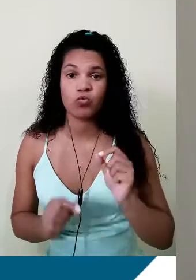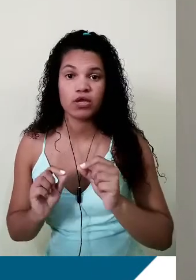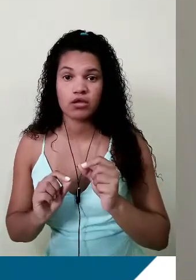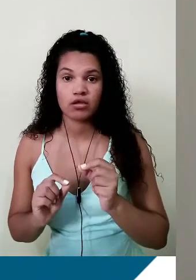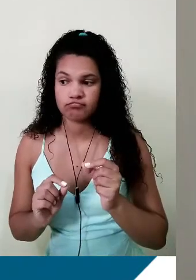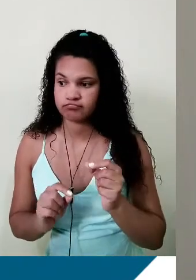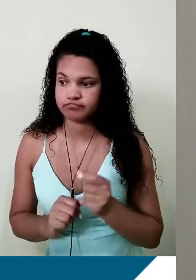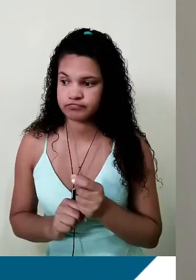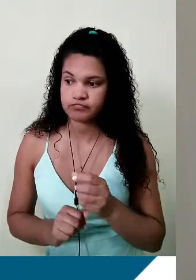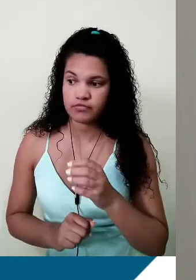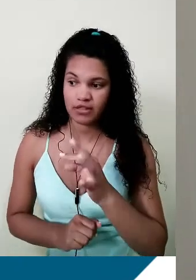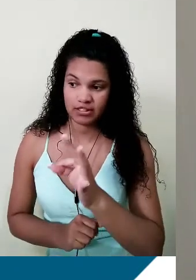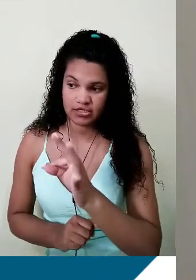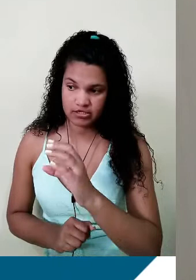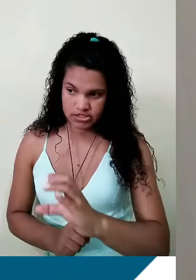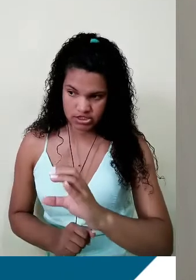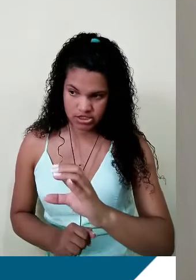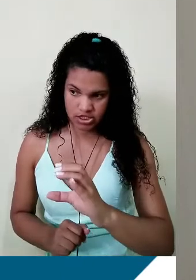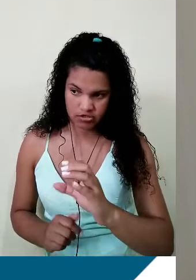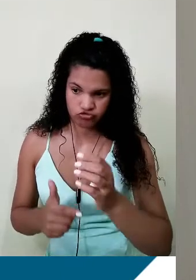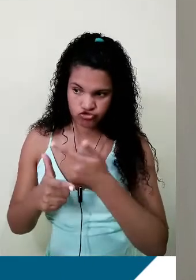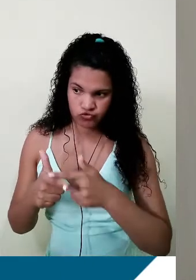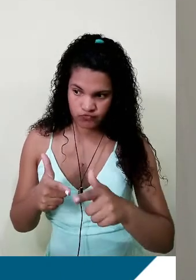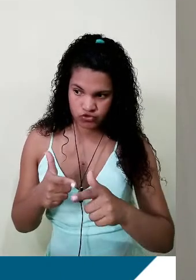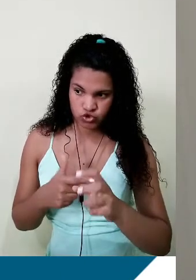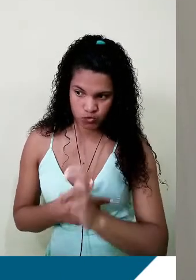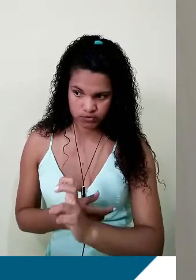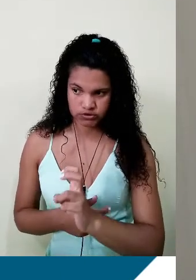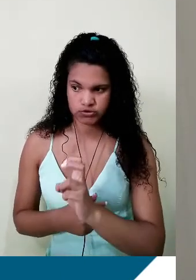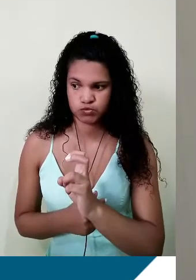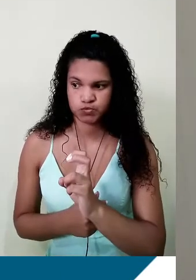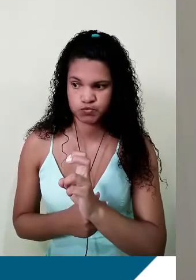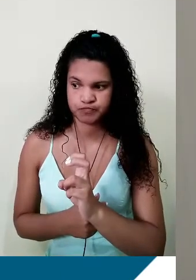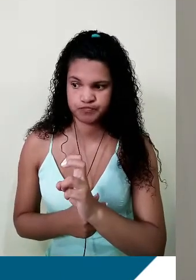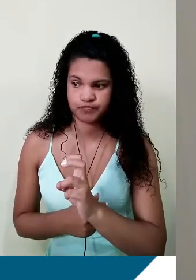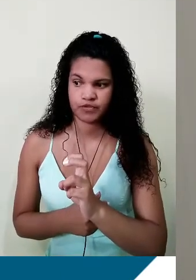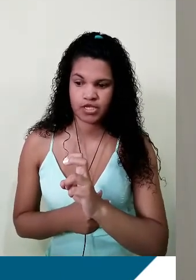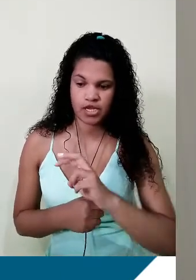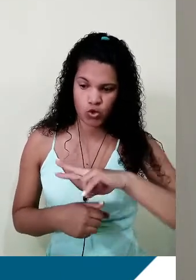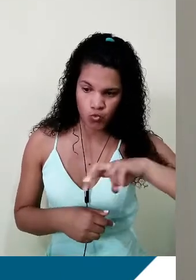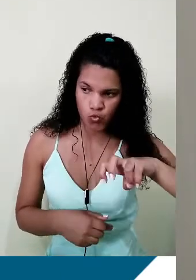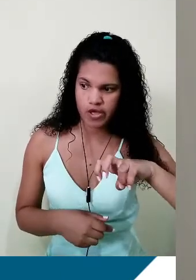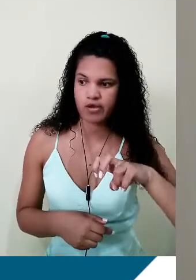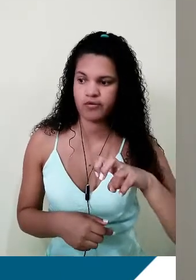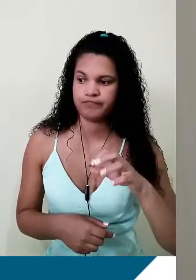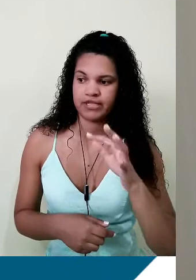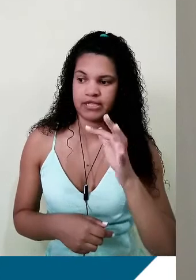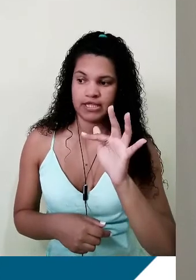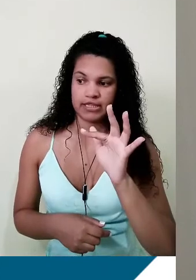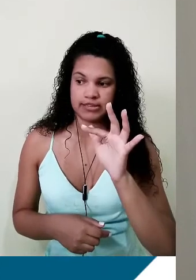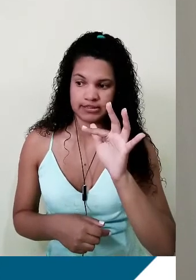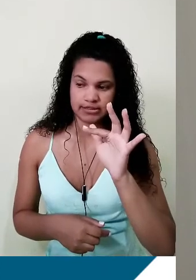TC sobre 5 é igual a TF